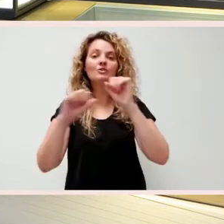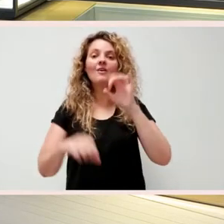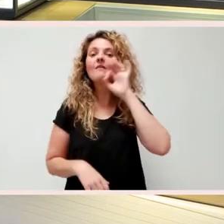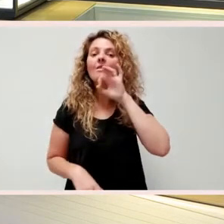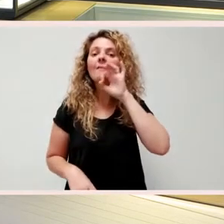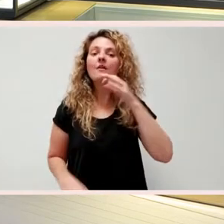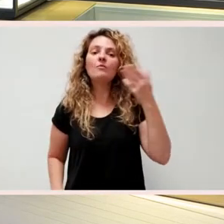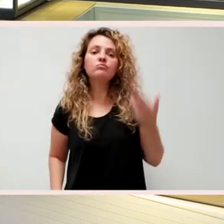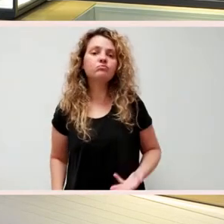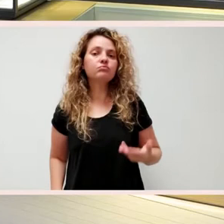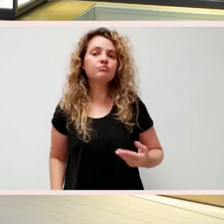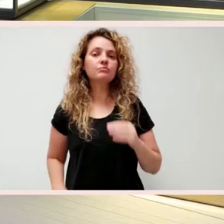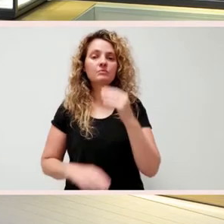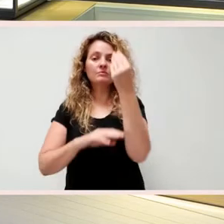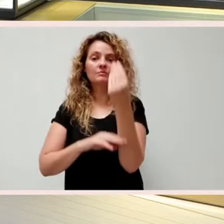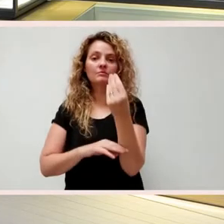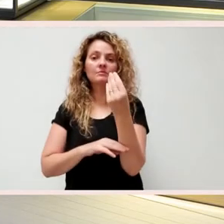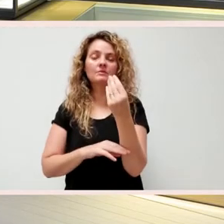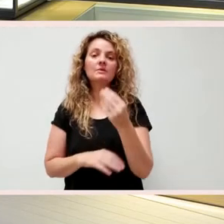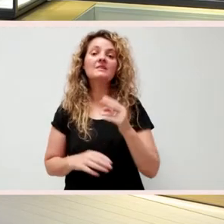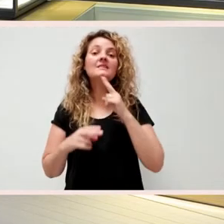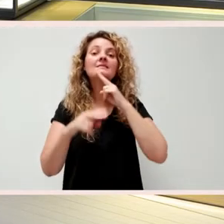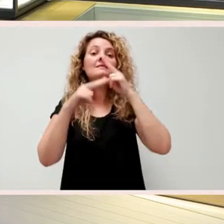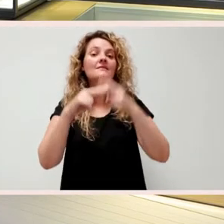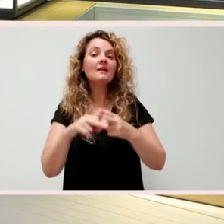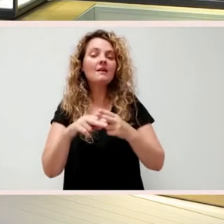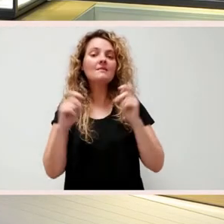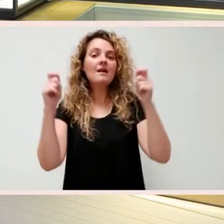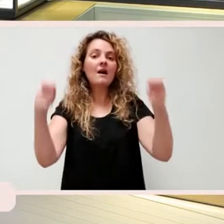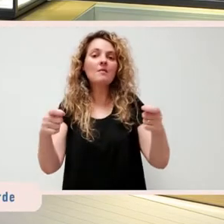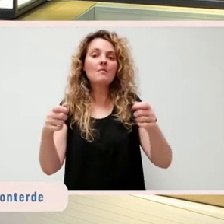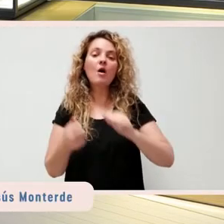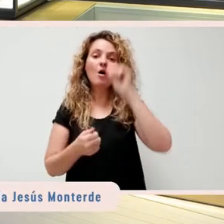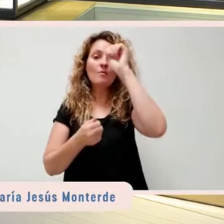galega. Trátase dun dos chamados bronces sacrificiais do noroeste peninsular,